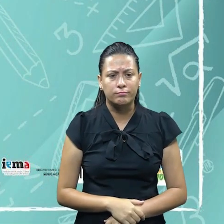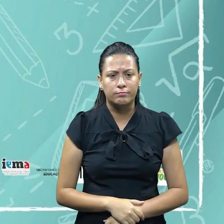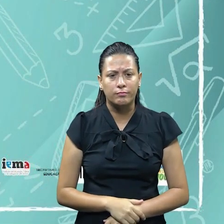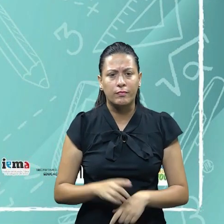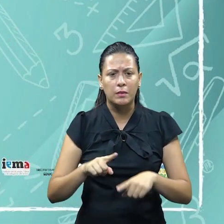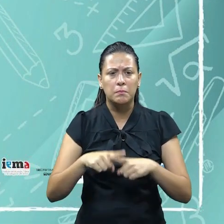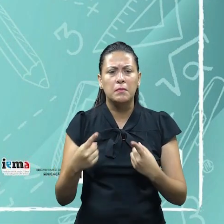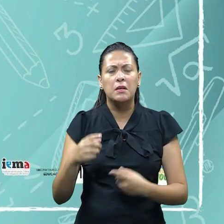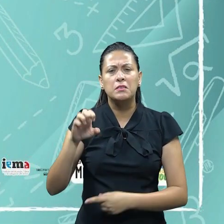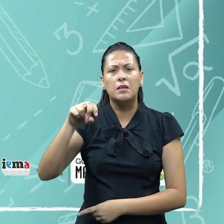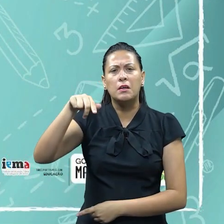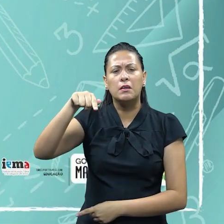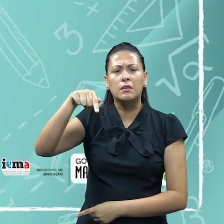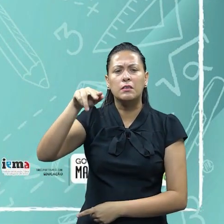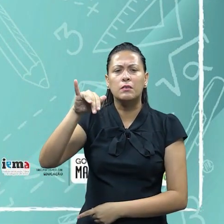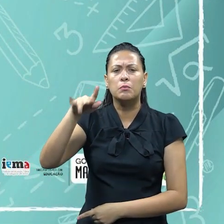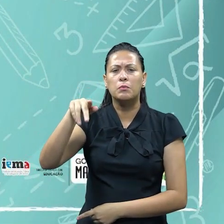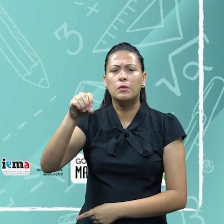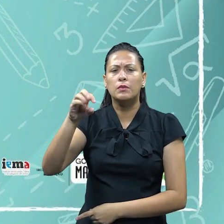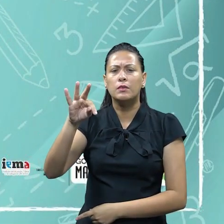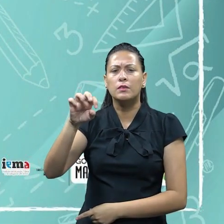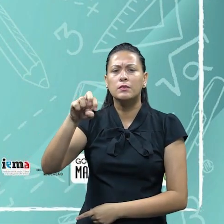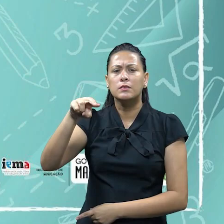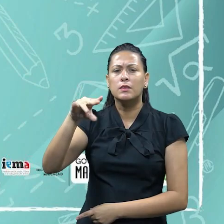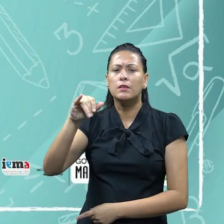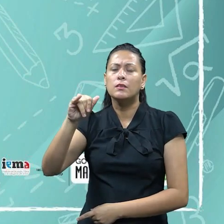Mas o que é equipotencialidade?